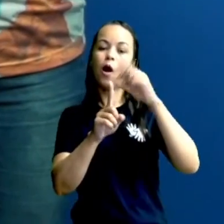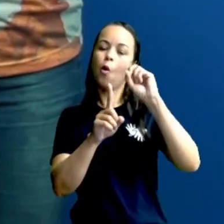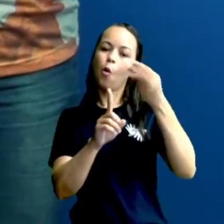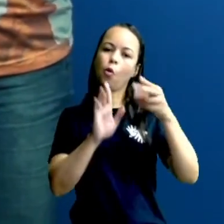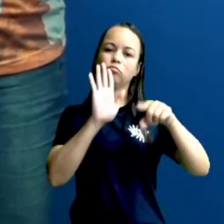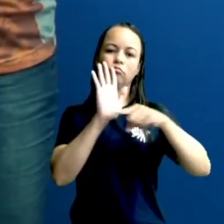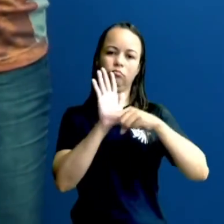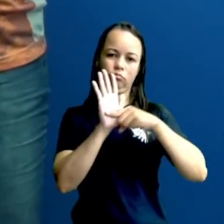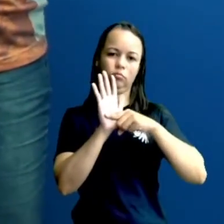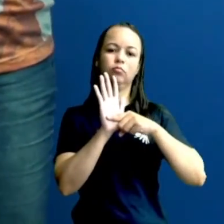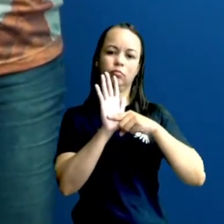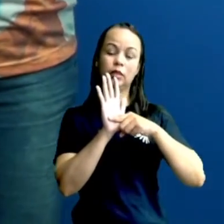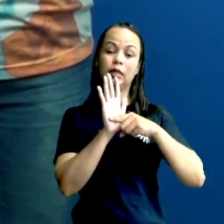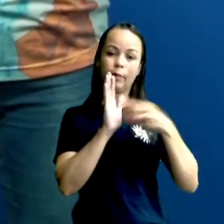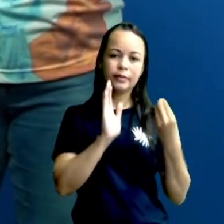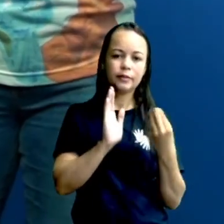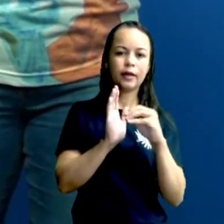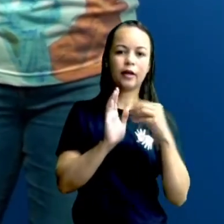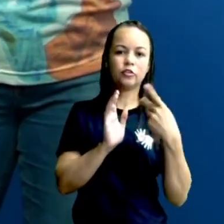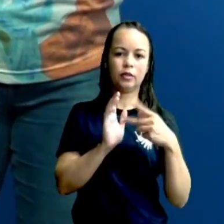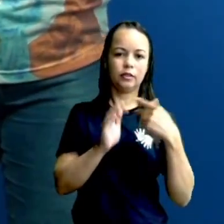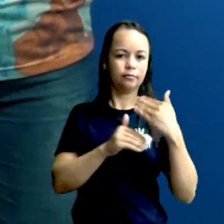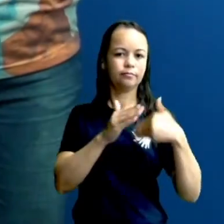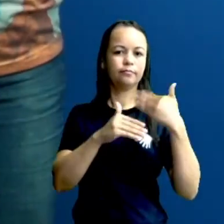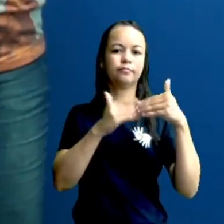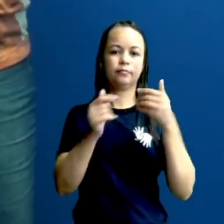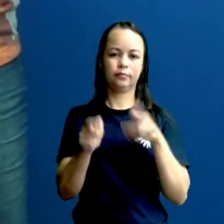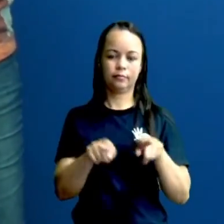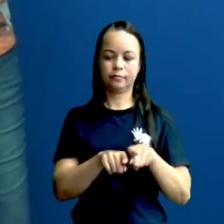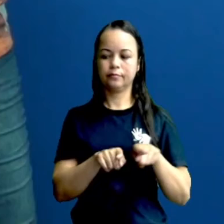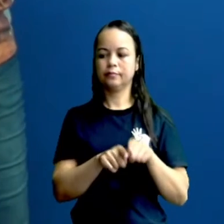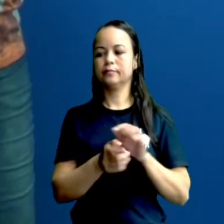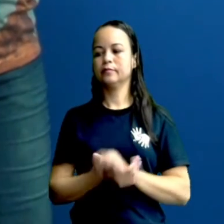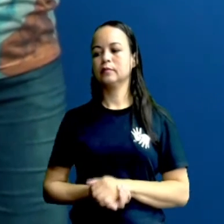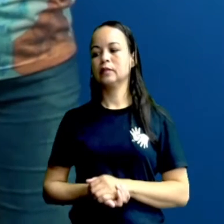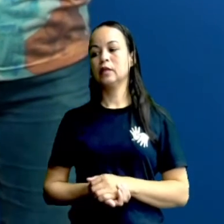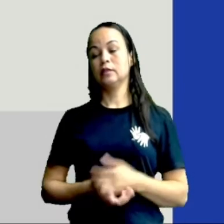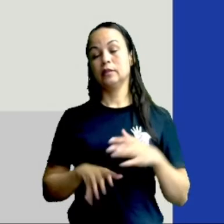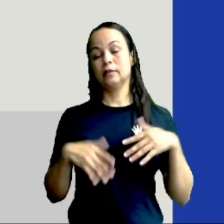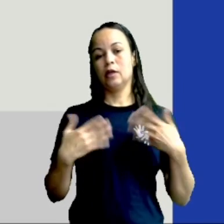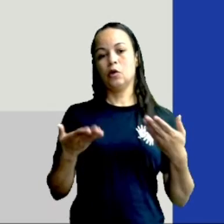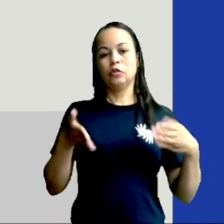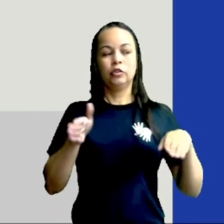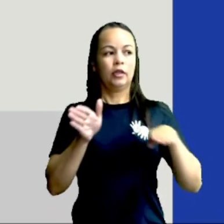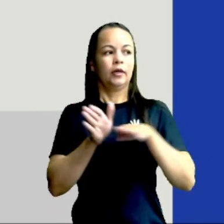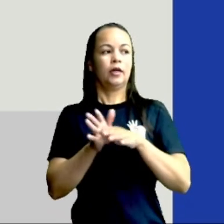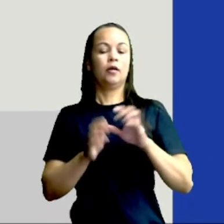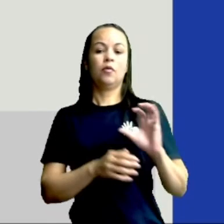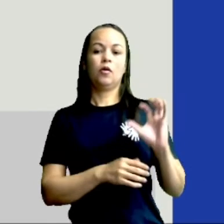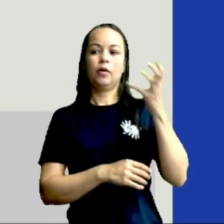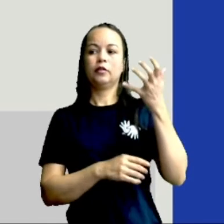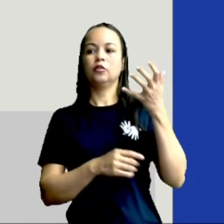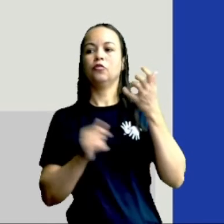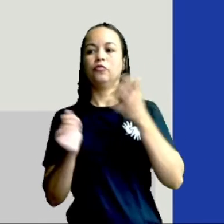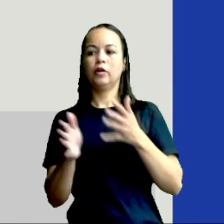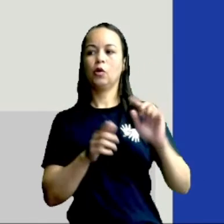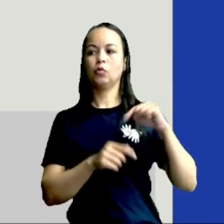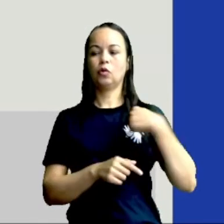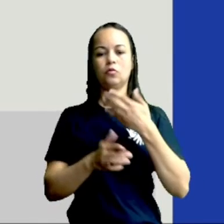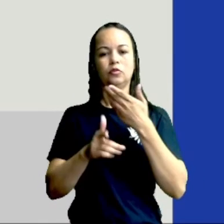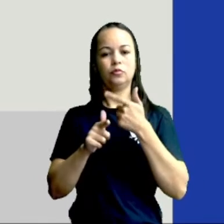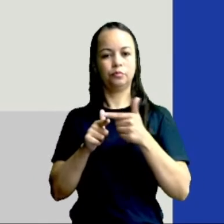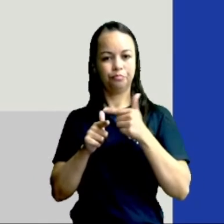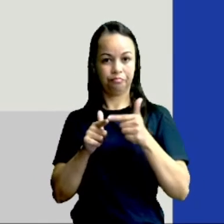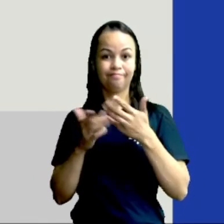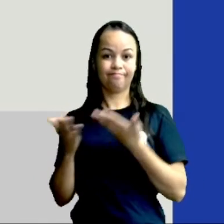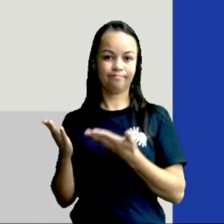de subtração também se encaixa nesse processo, ok? Então, chegamos aí à solução do nosso problema,